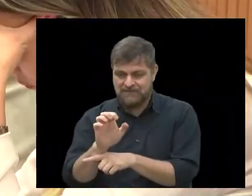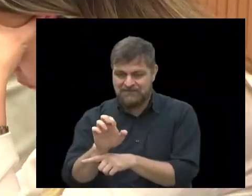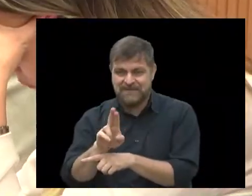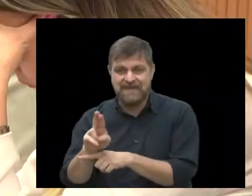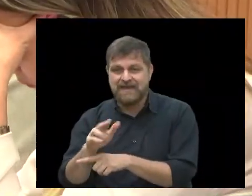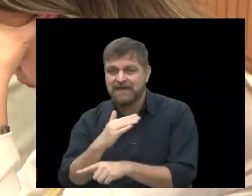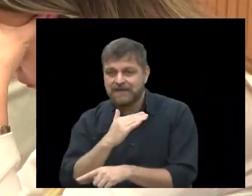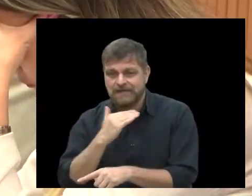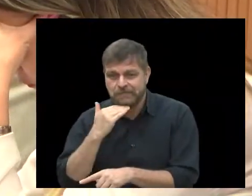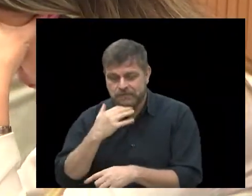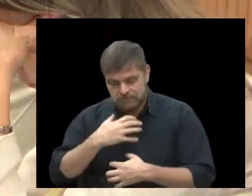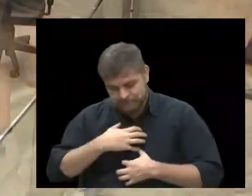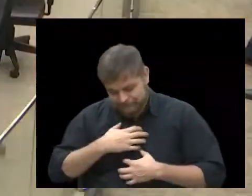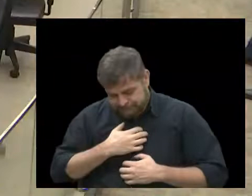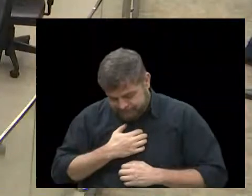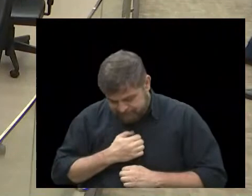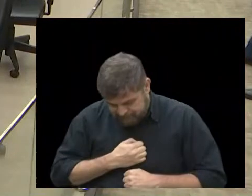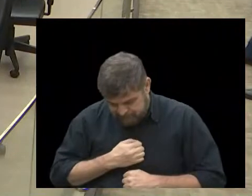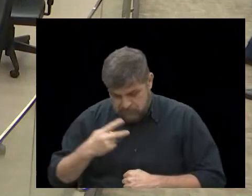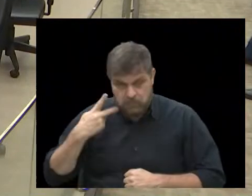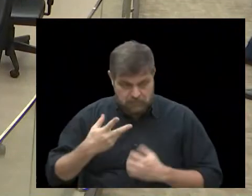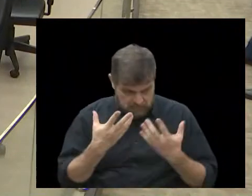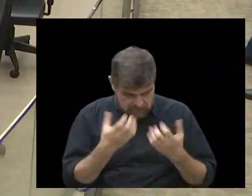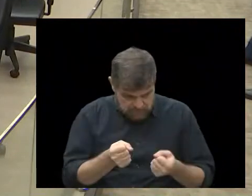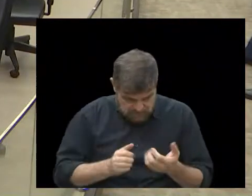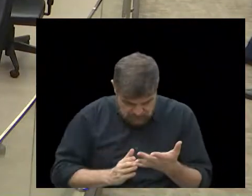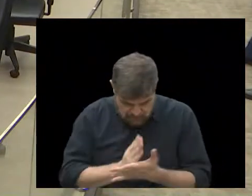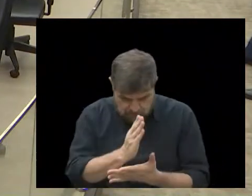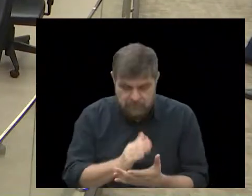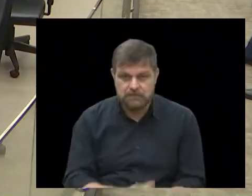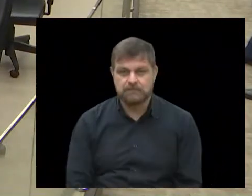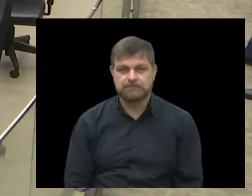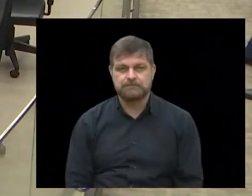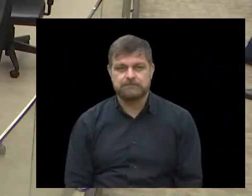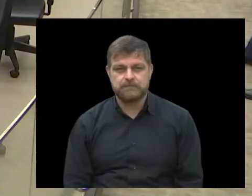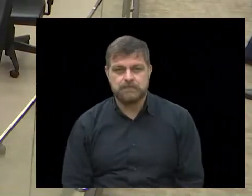votação. Favoráveis permaneçam como estão. Aprovado.